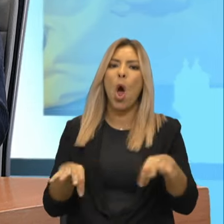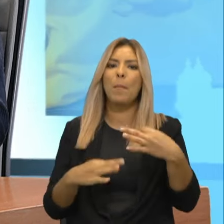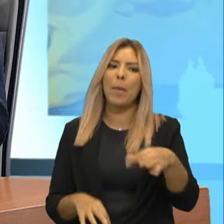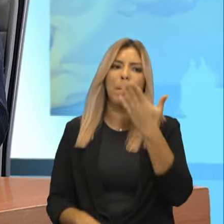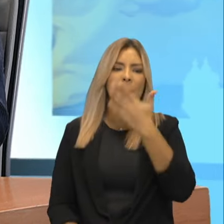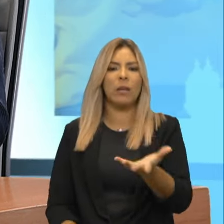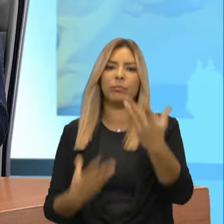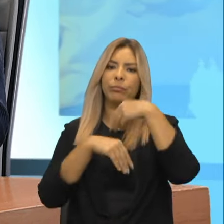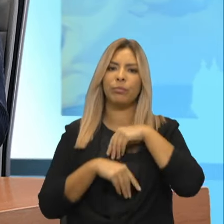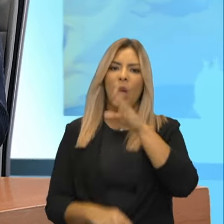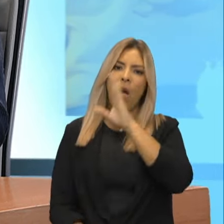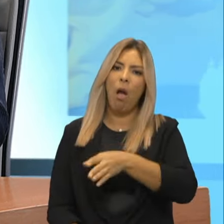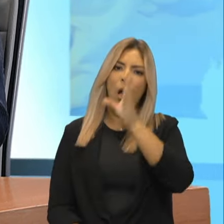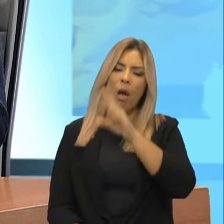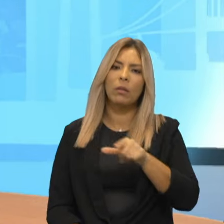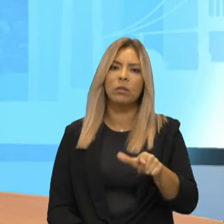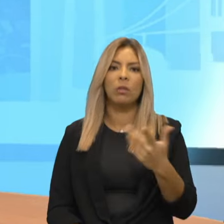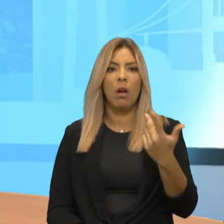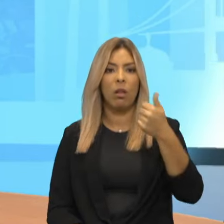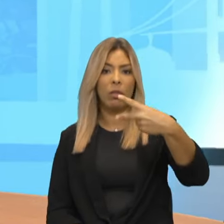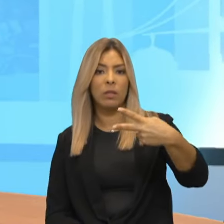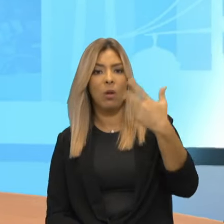a estas imagens à hora de jantar